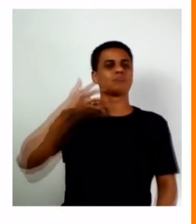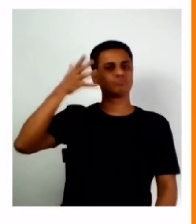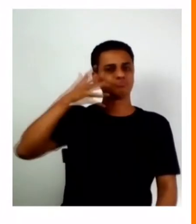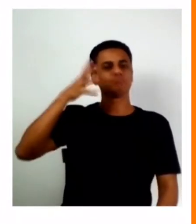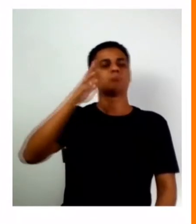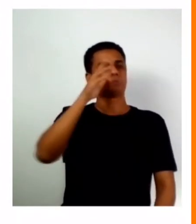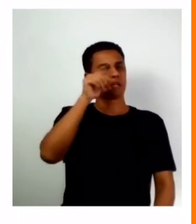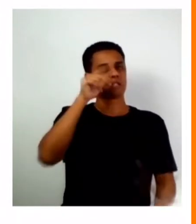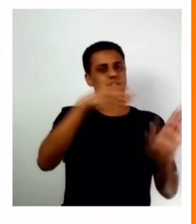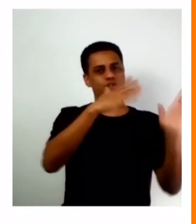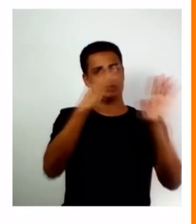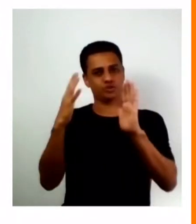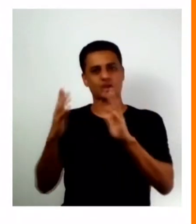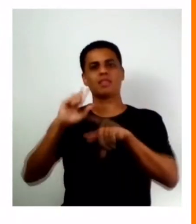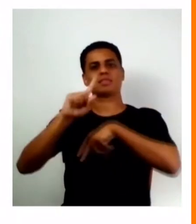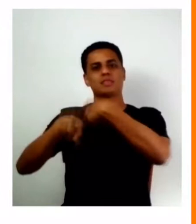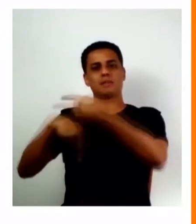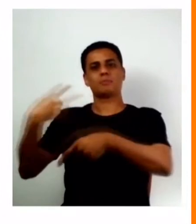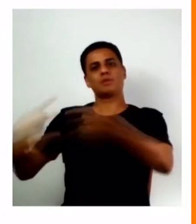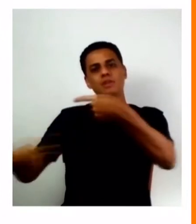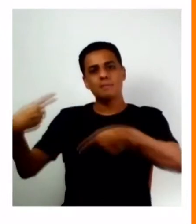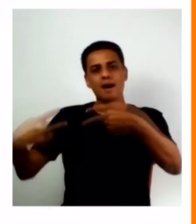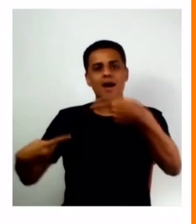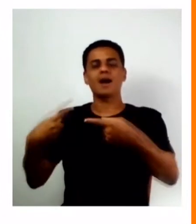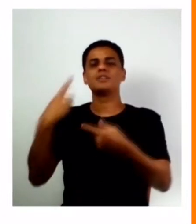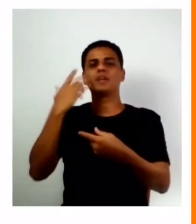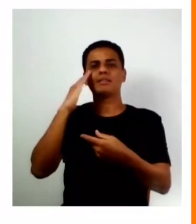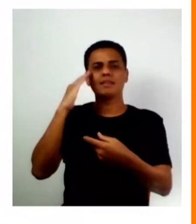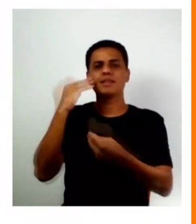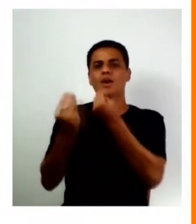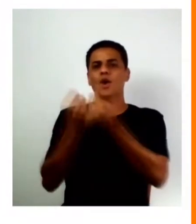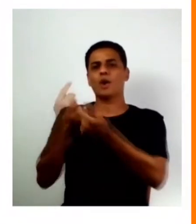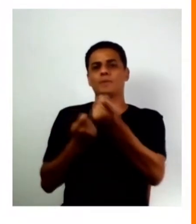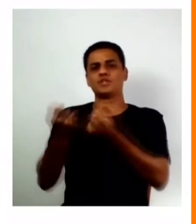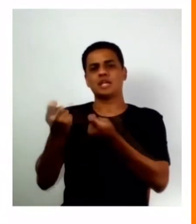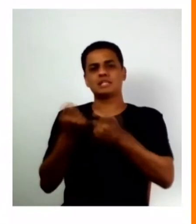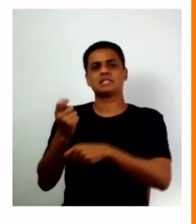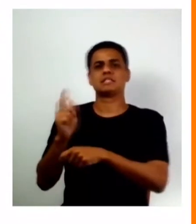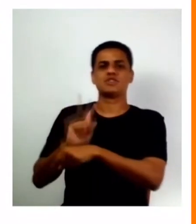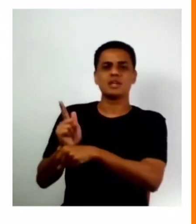desde a gestão cultural. Obrigado e começamos com o vídeo.